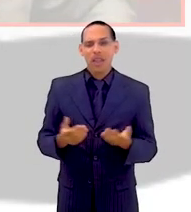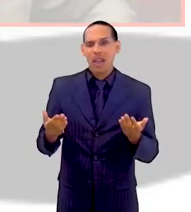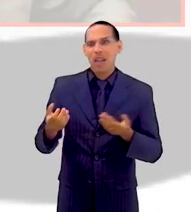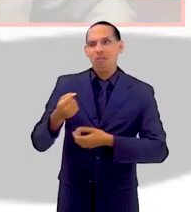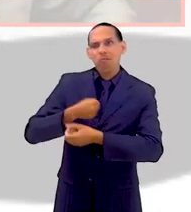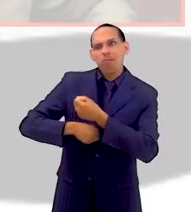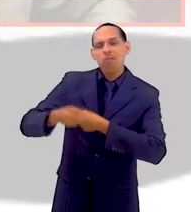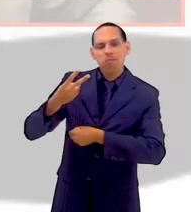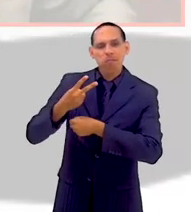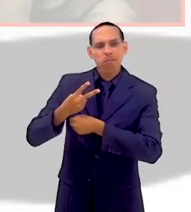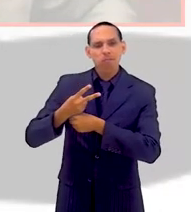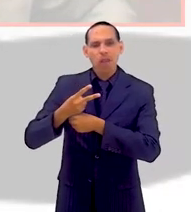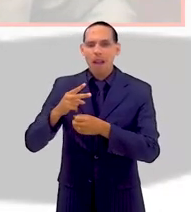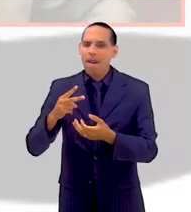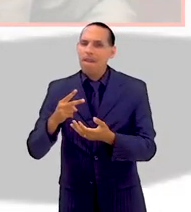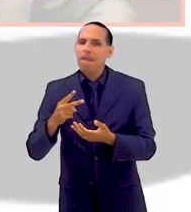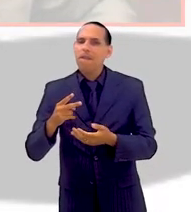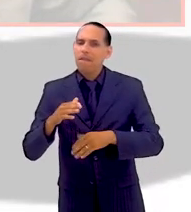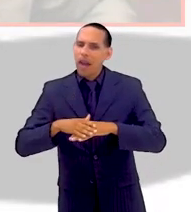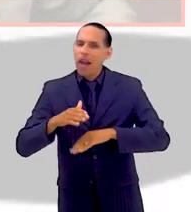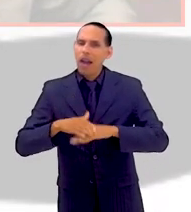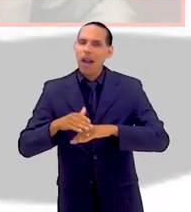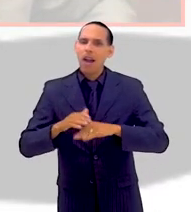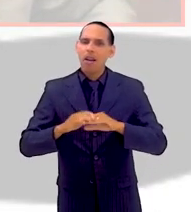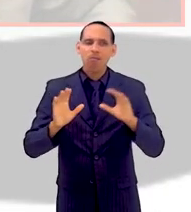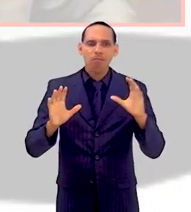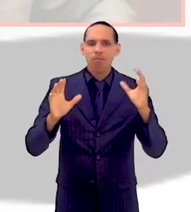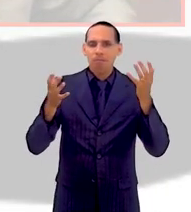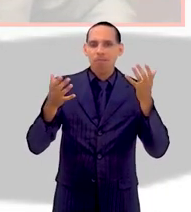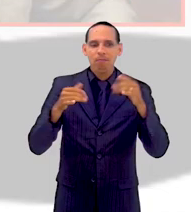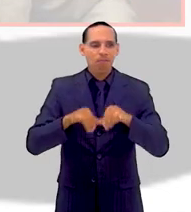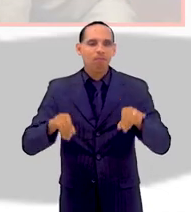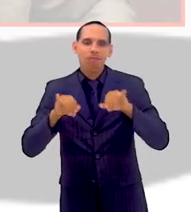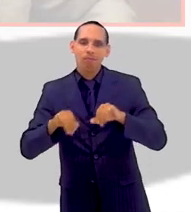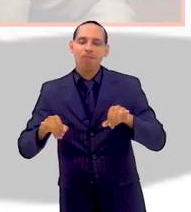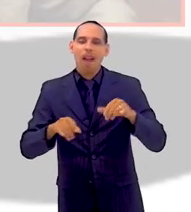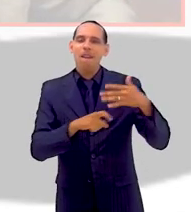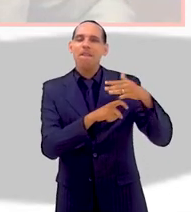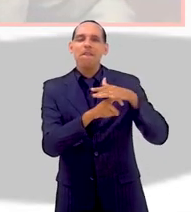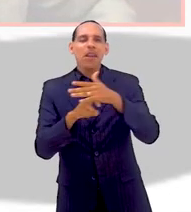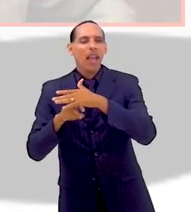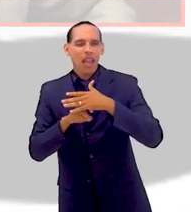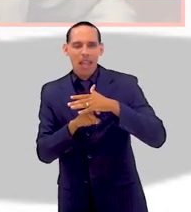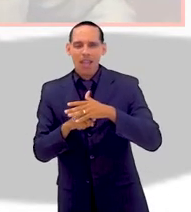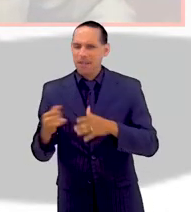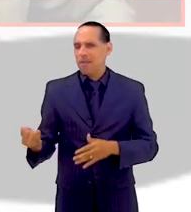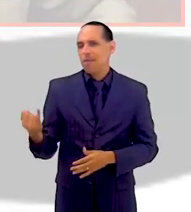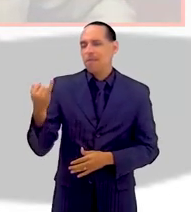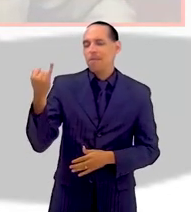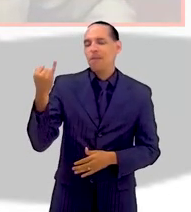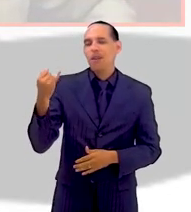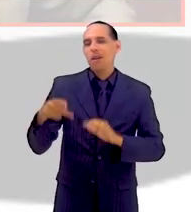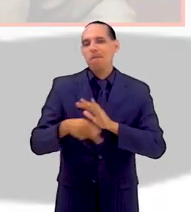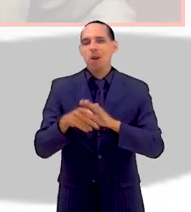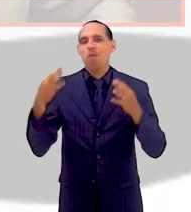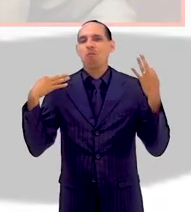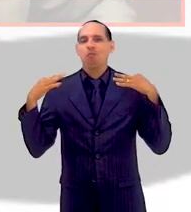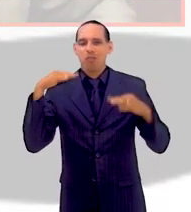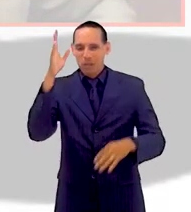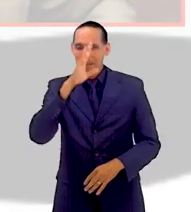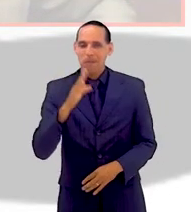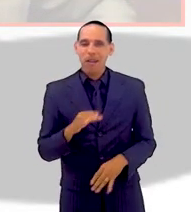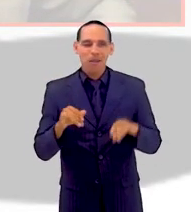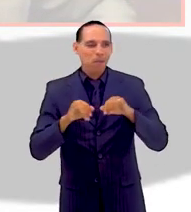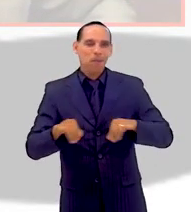últimos 2 anos. E estão de uma maneira muito importante em várias feiras significativas do turismo brasileiro,